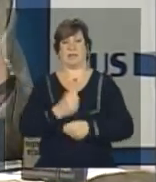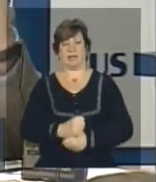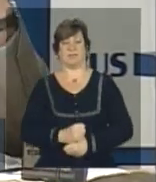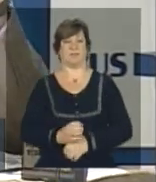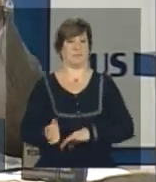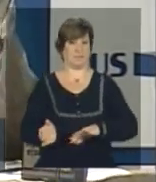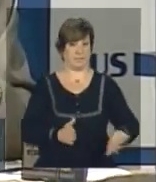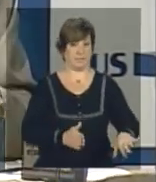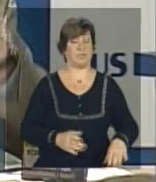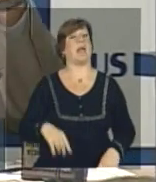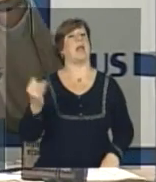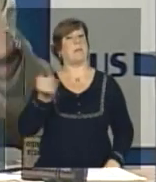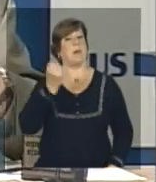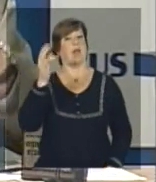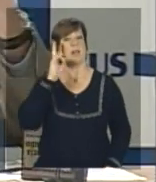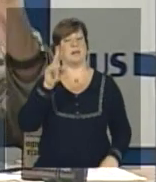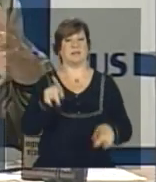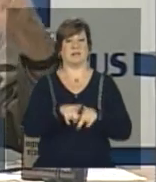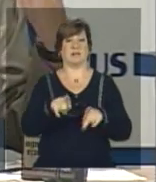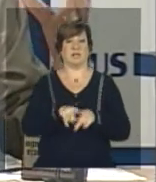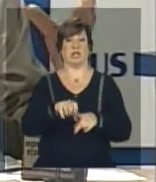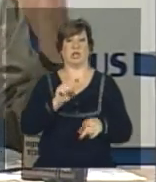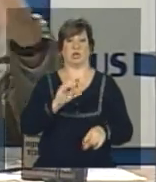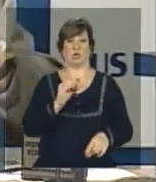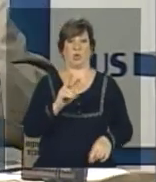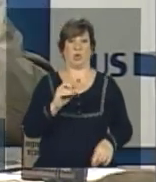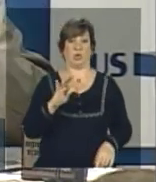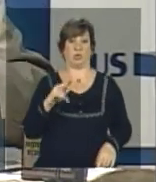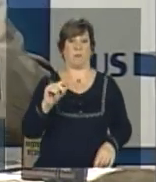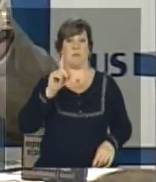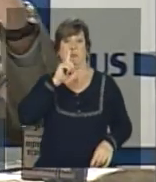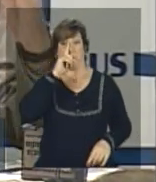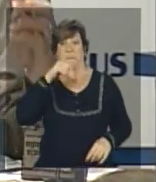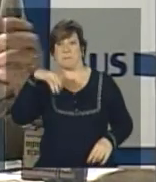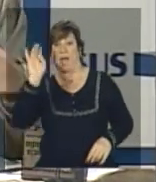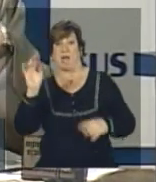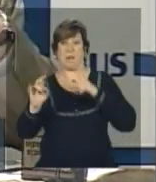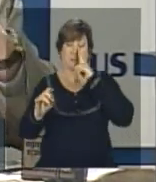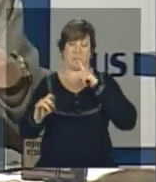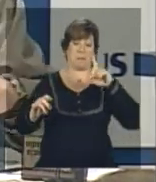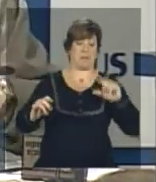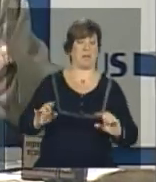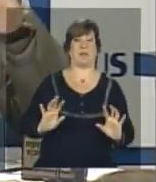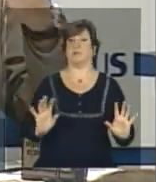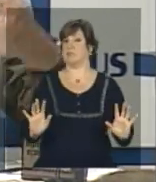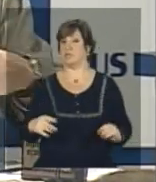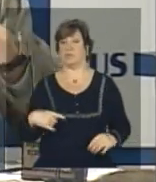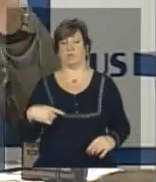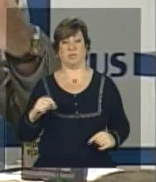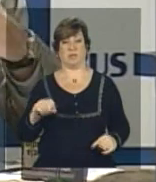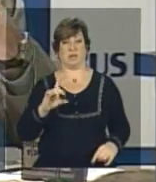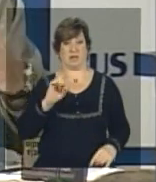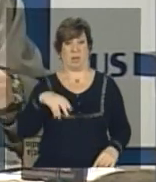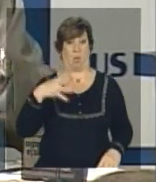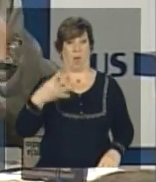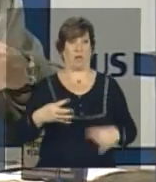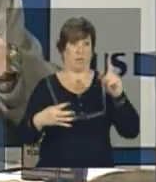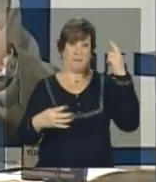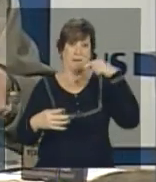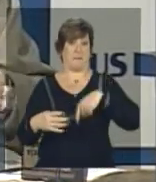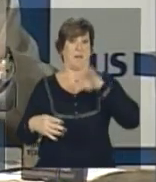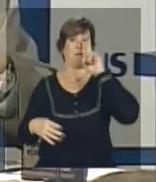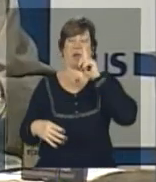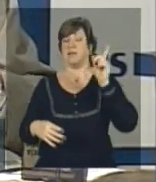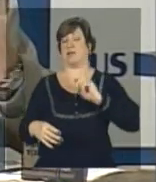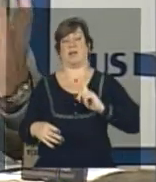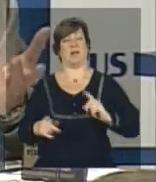importante lembrar que não tem sorotipo mais perigoso que outro. Né? A gente teve muita notícia, o DEN4 é o mais perigoso. Não, ele